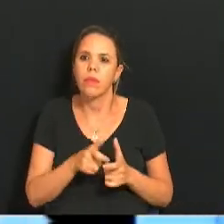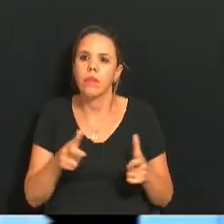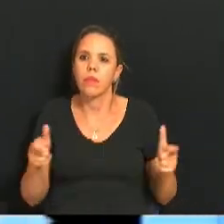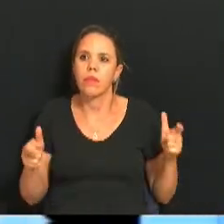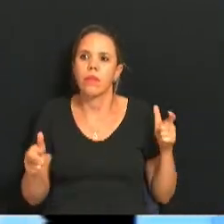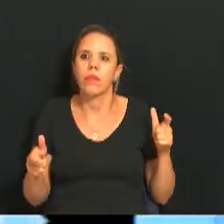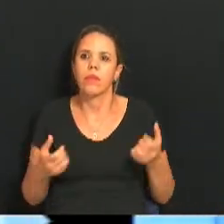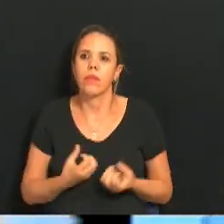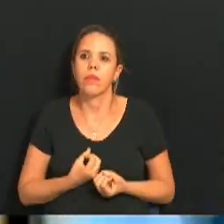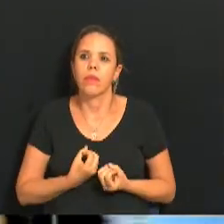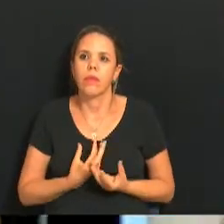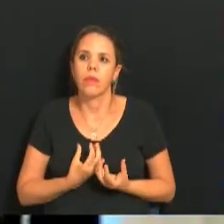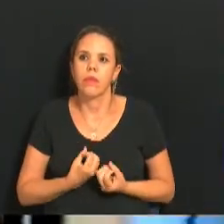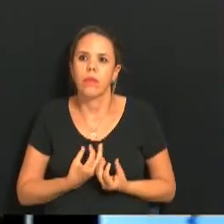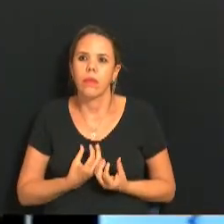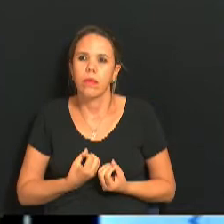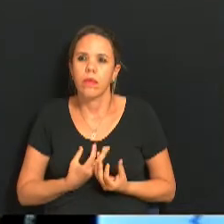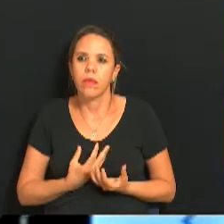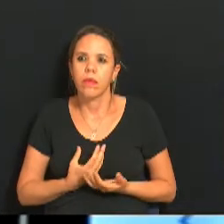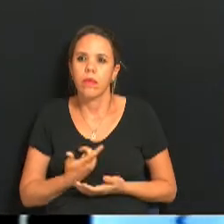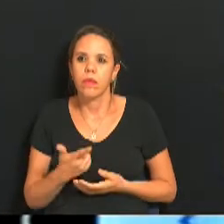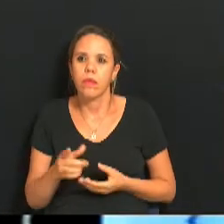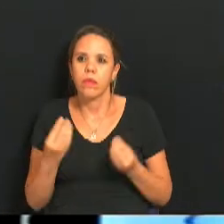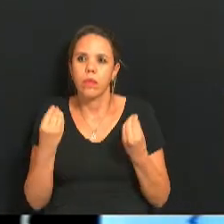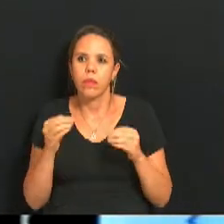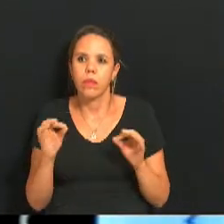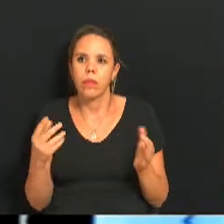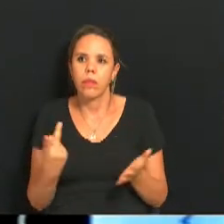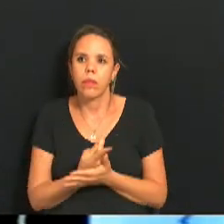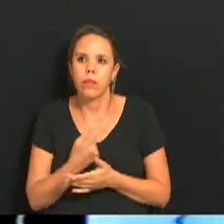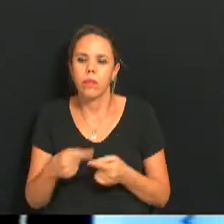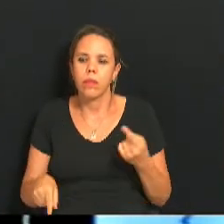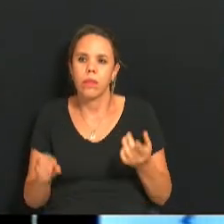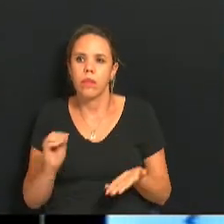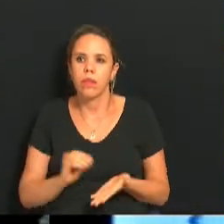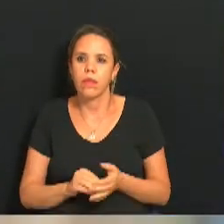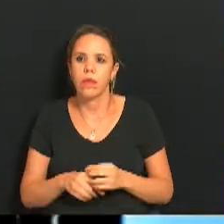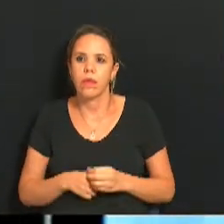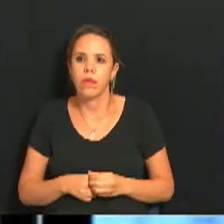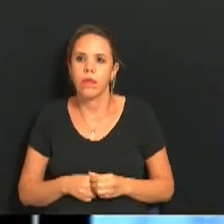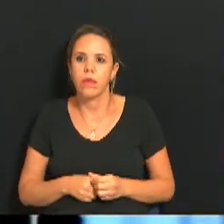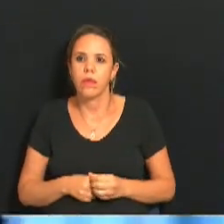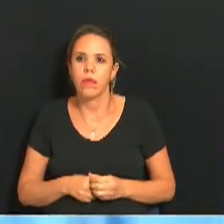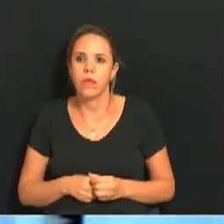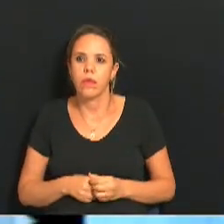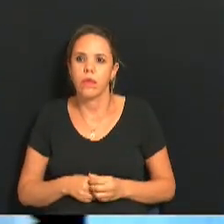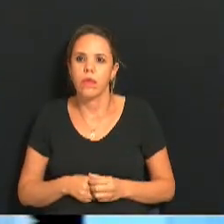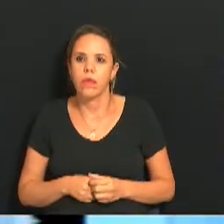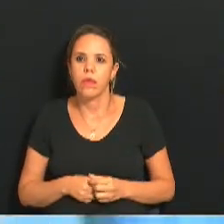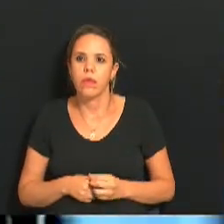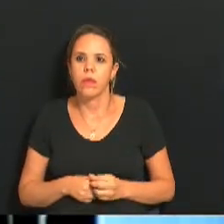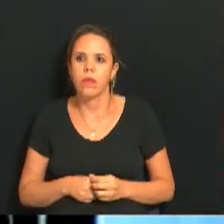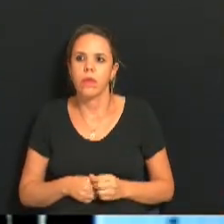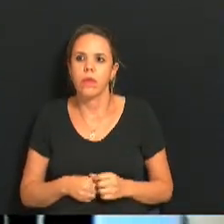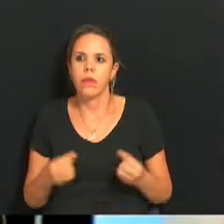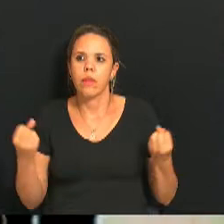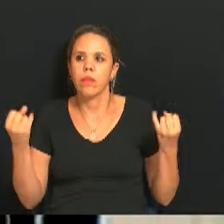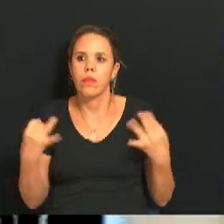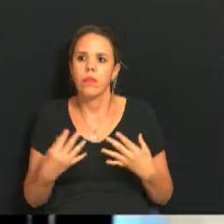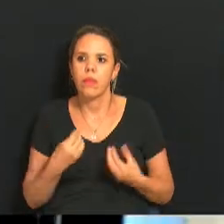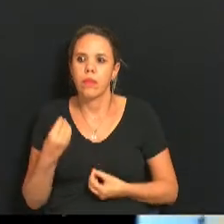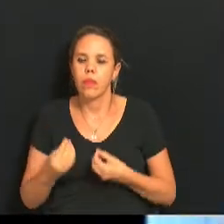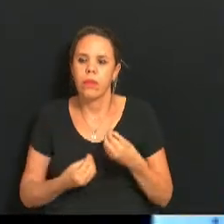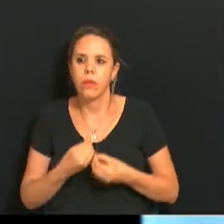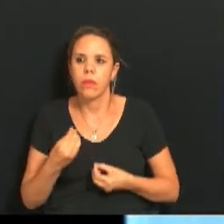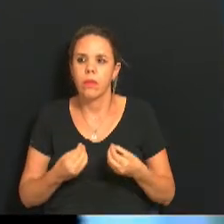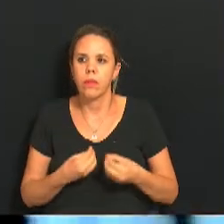das informações elas não estavam o resto então eu gostaria de pequeno explicar um pouquinho como é